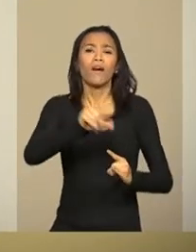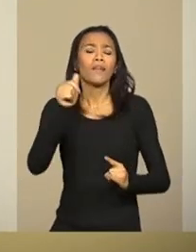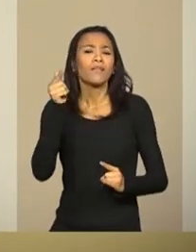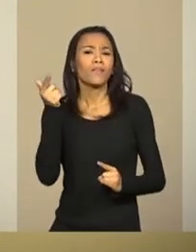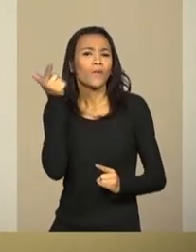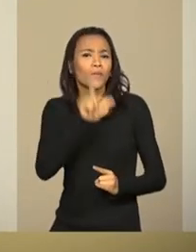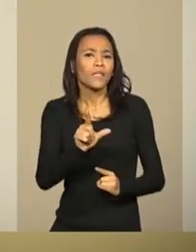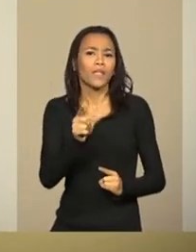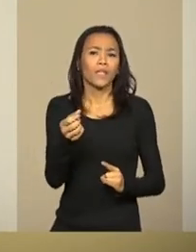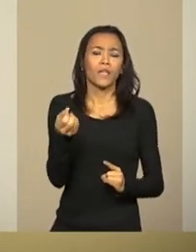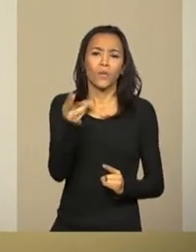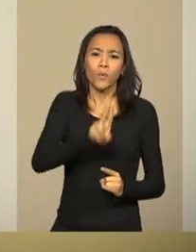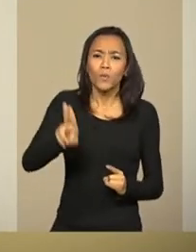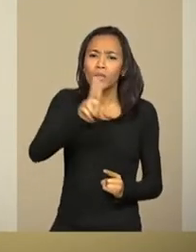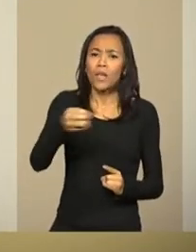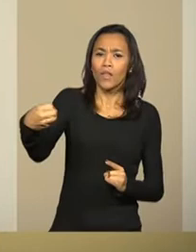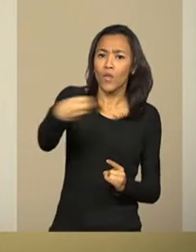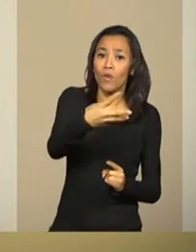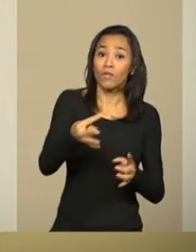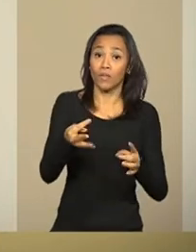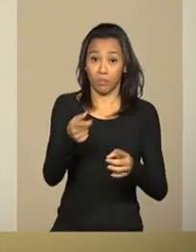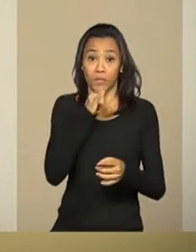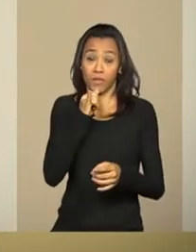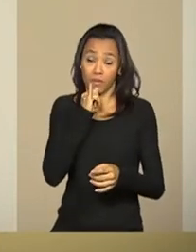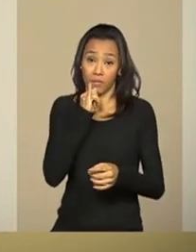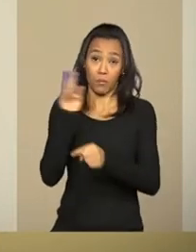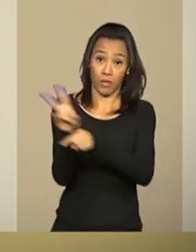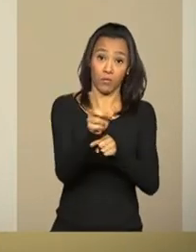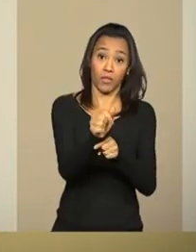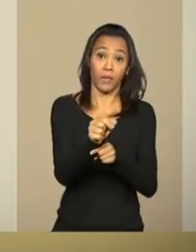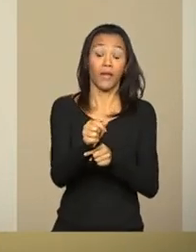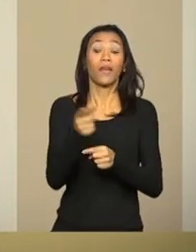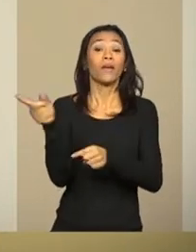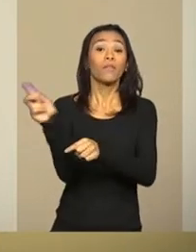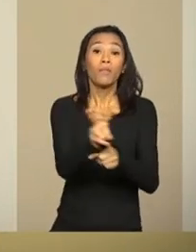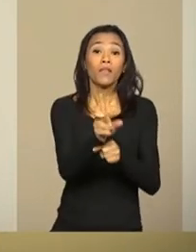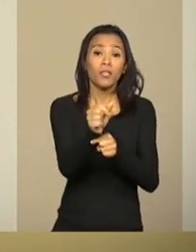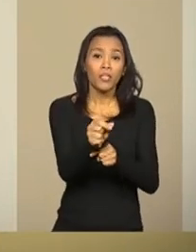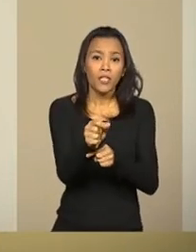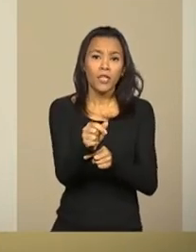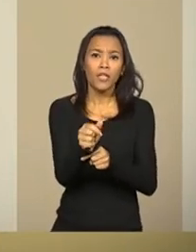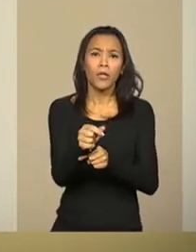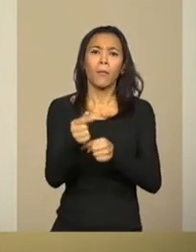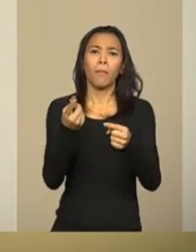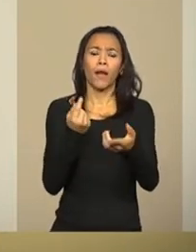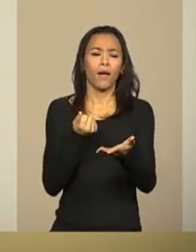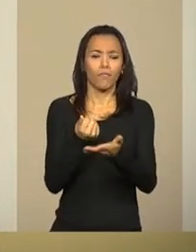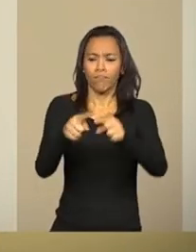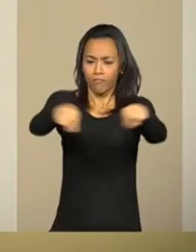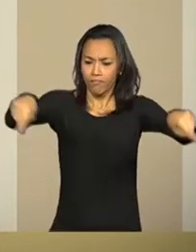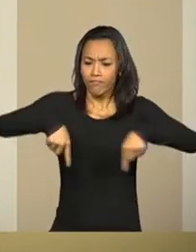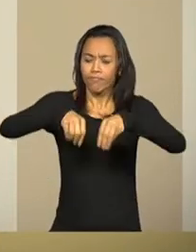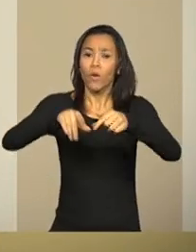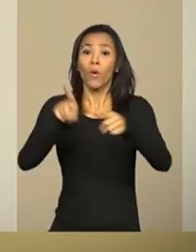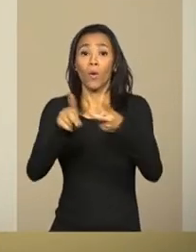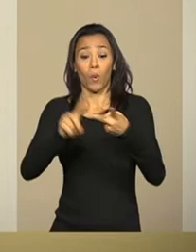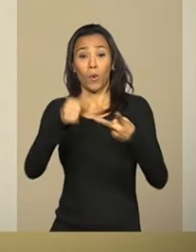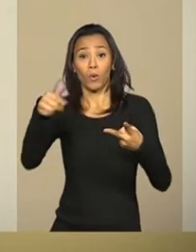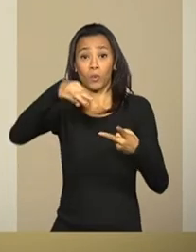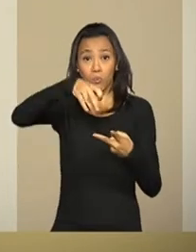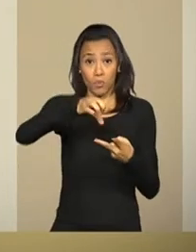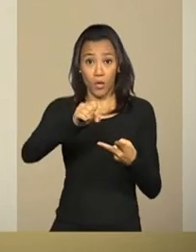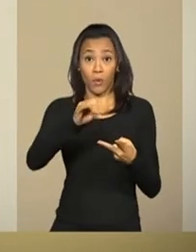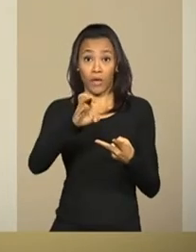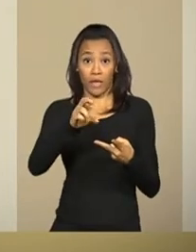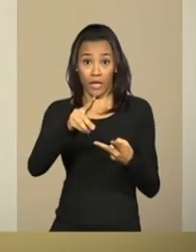algumas inovações em matéria de crédito. Por exemplo, crédito para se instalar, o crédito de instalação, o microcrédito para